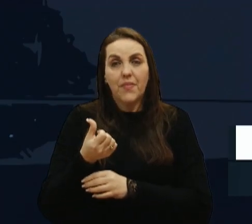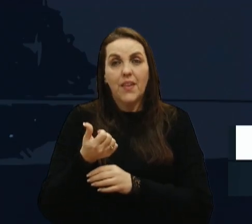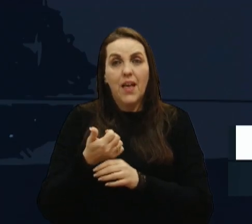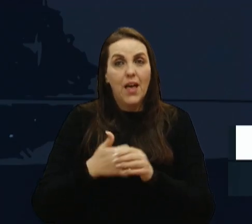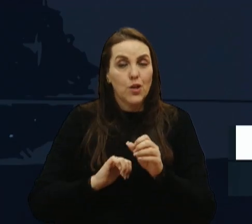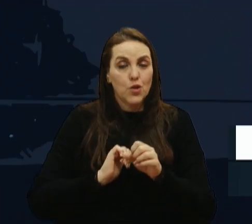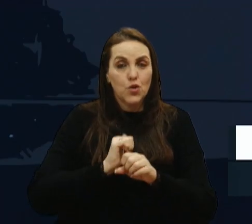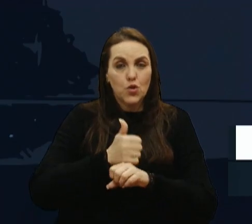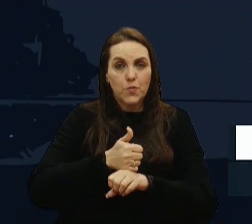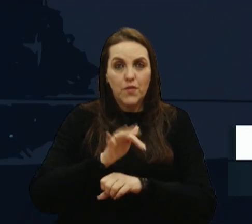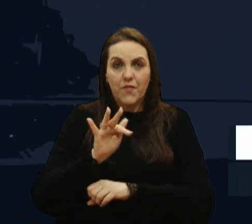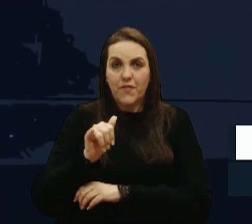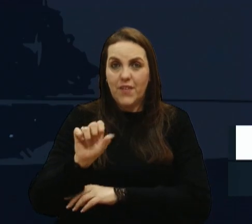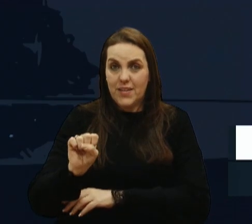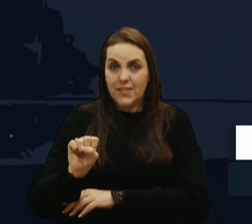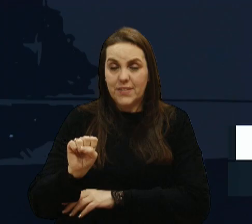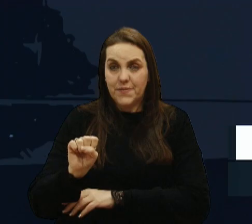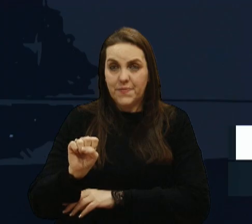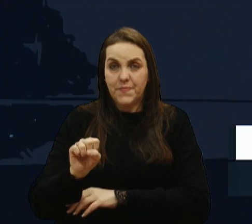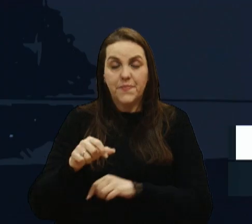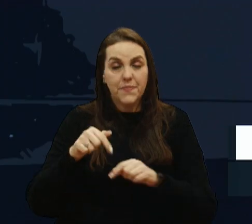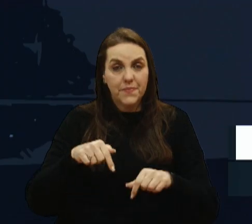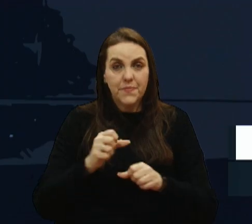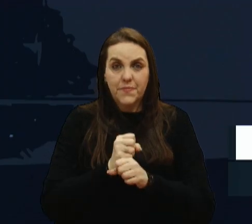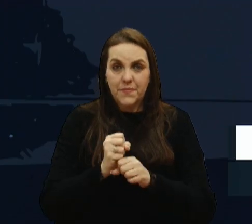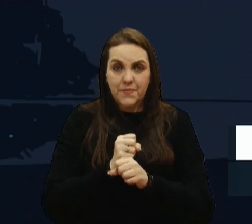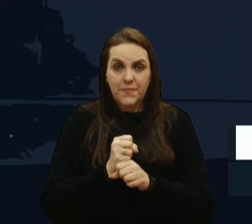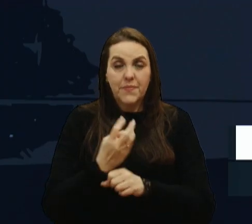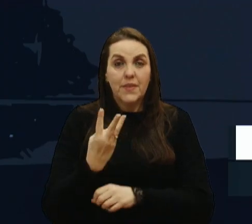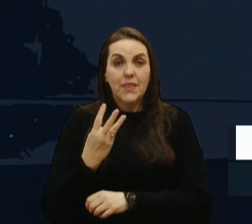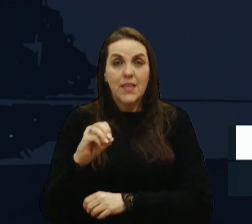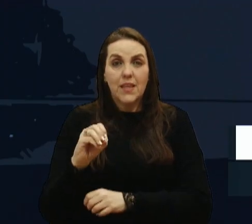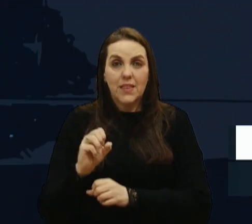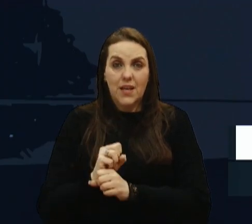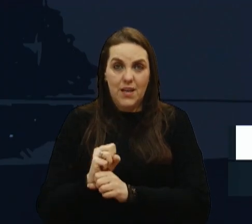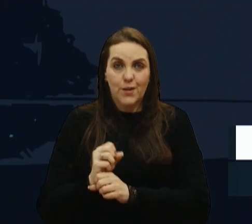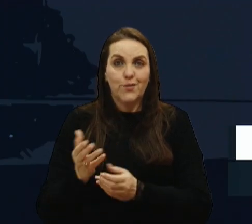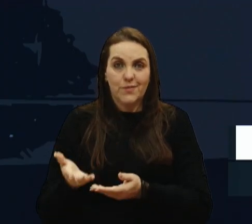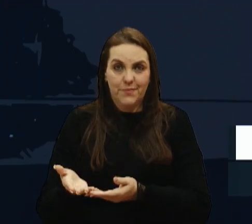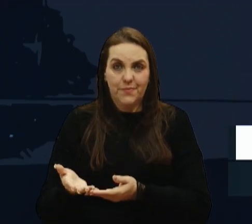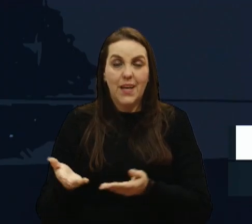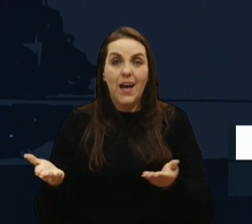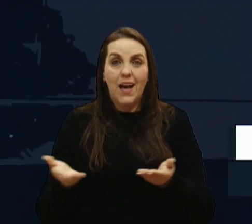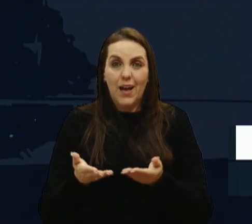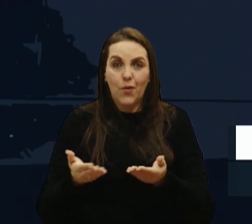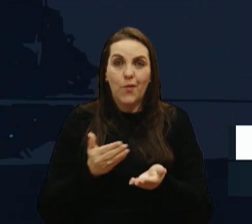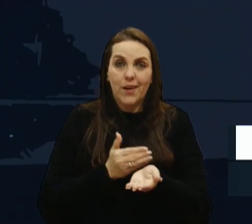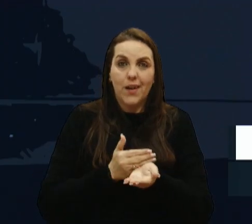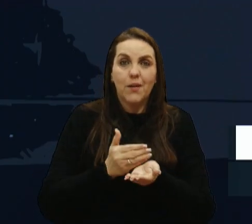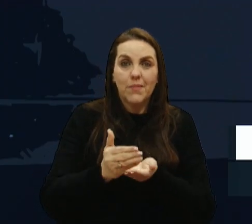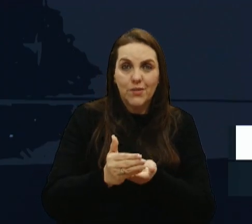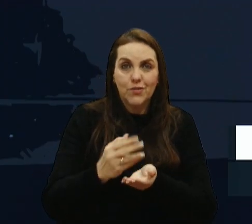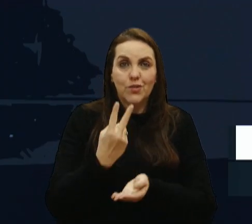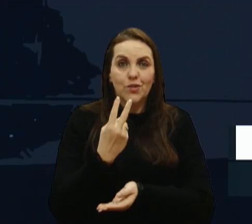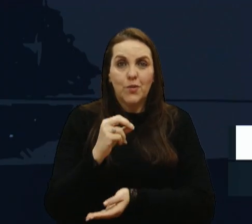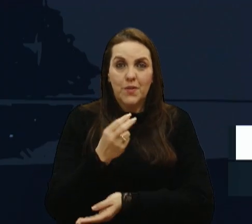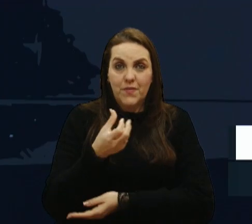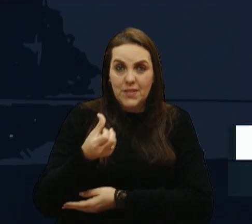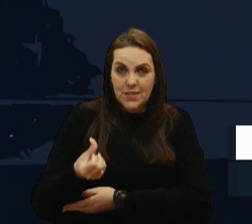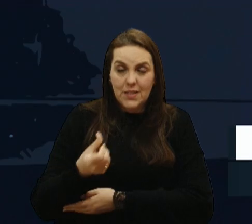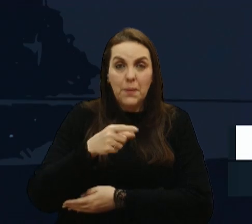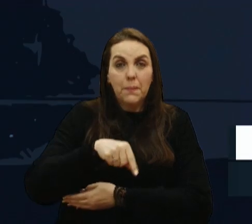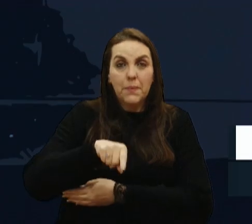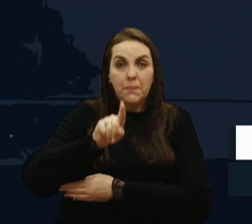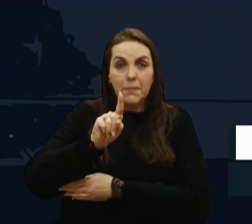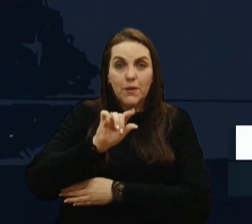Nós estaríamos esse ano fazendo, na verdade, 30 anos. E agora, a partir de 2026, a partir do dia